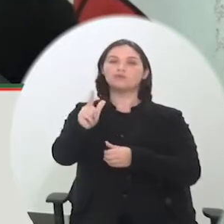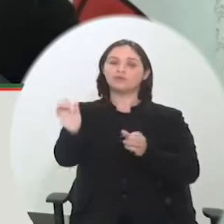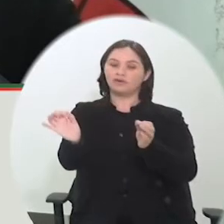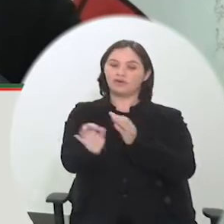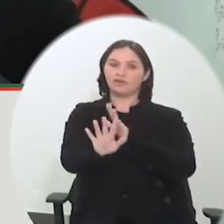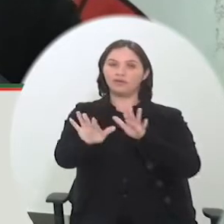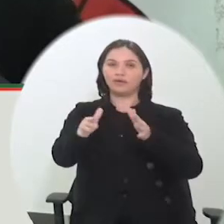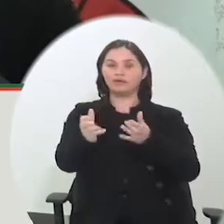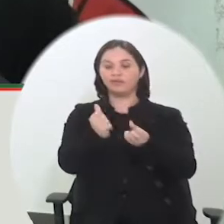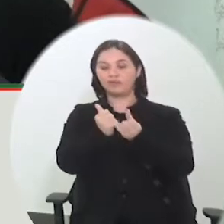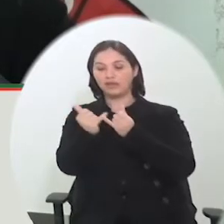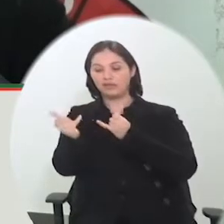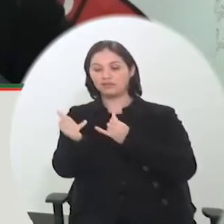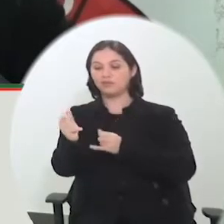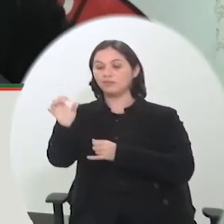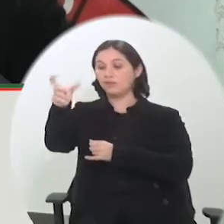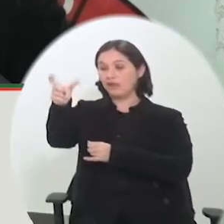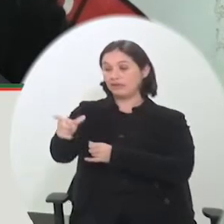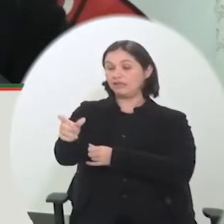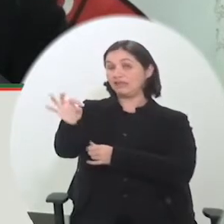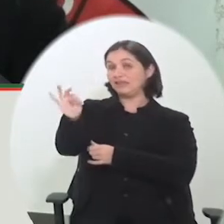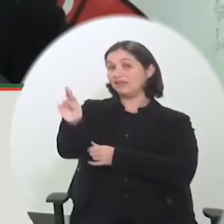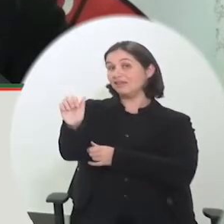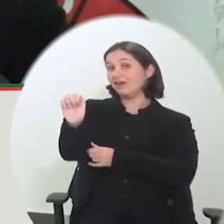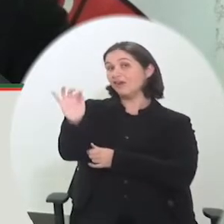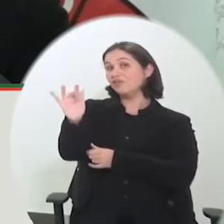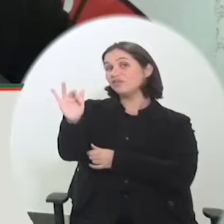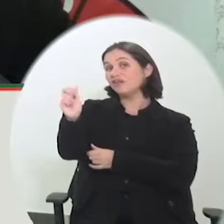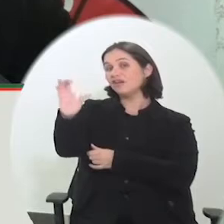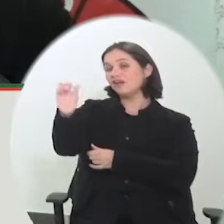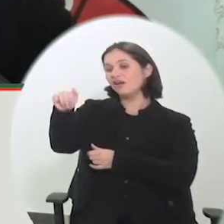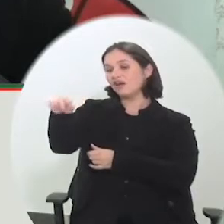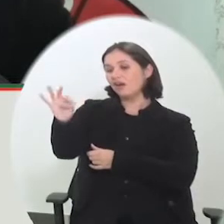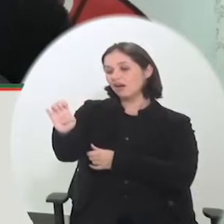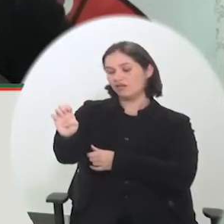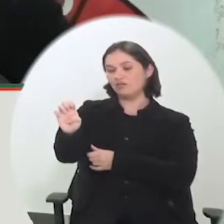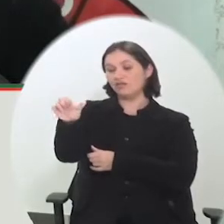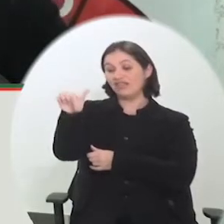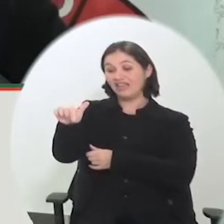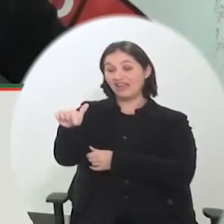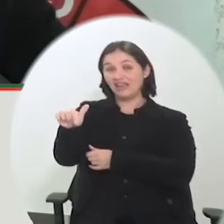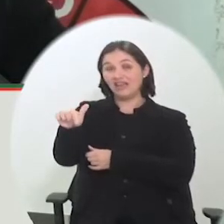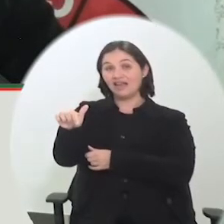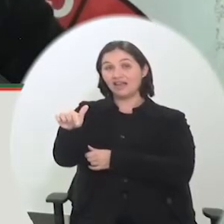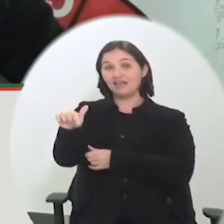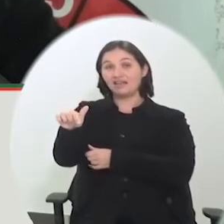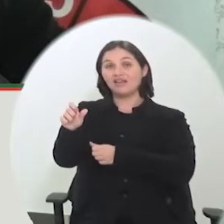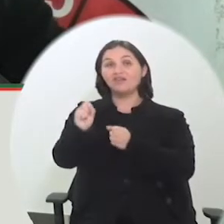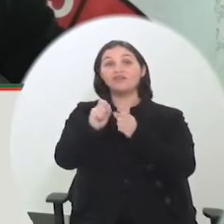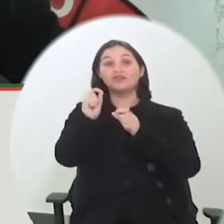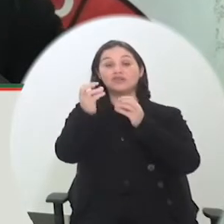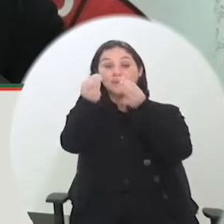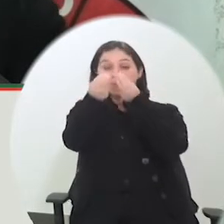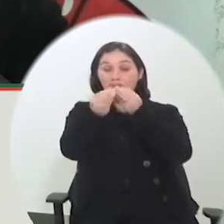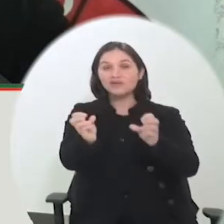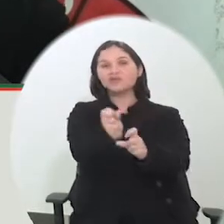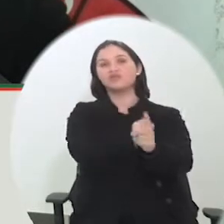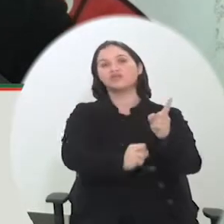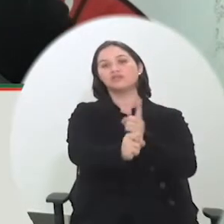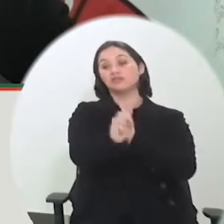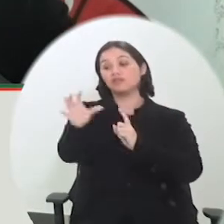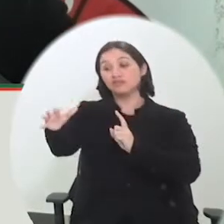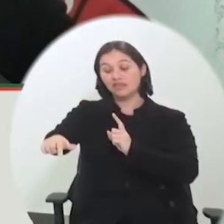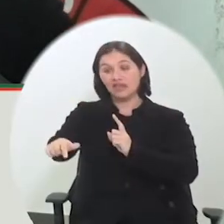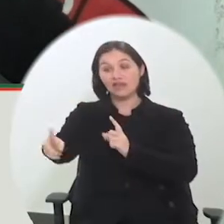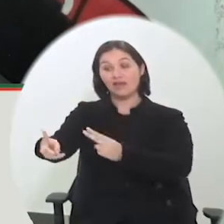Porque o traficante, ele acaba com as famílias. Então, isso é muito importante para todos nós. A relação